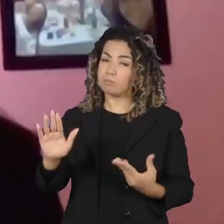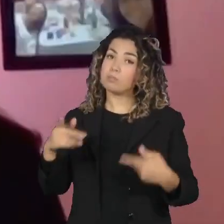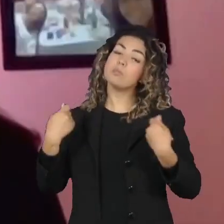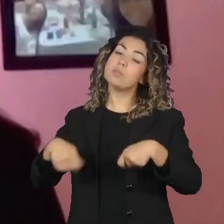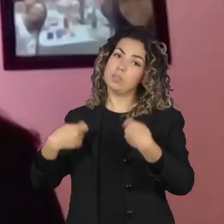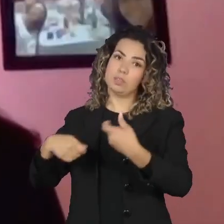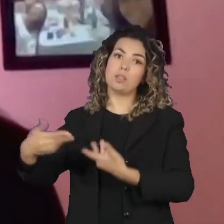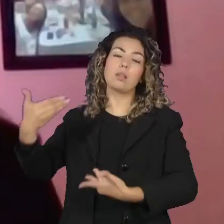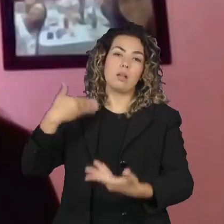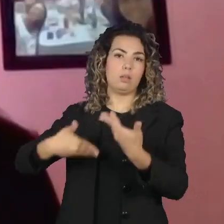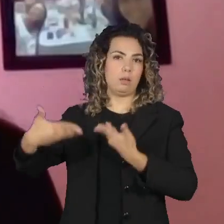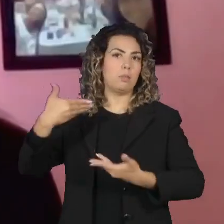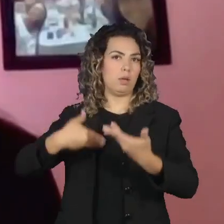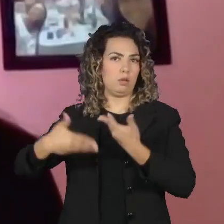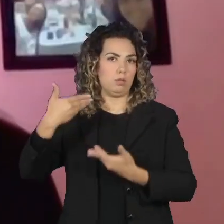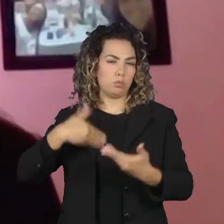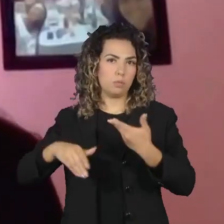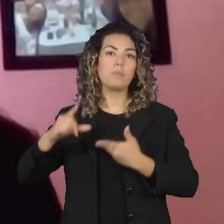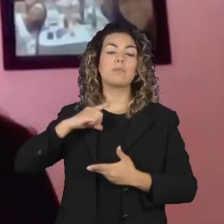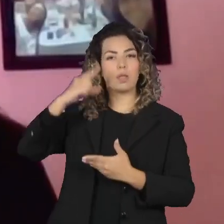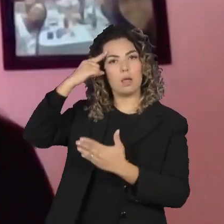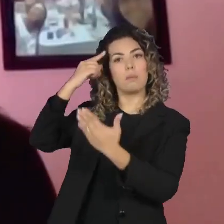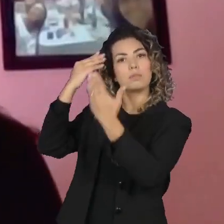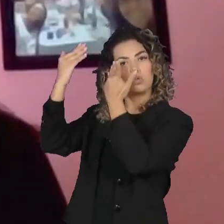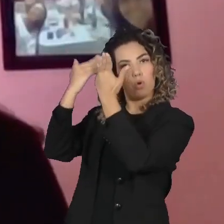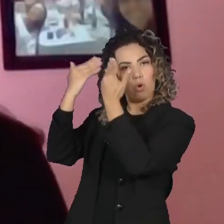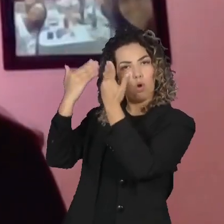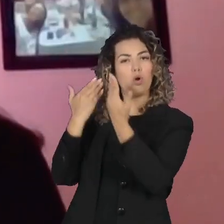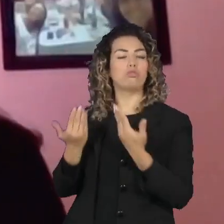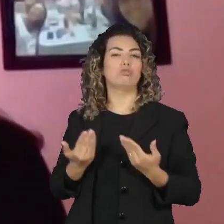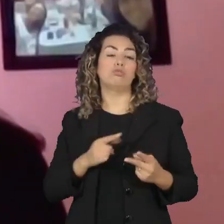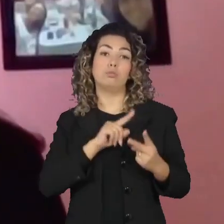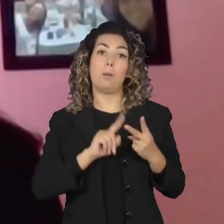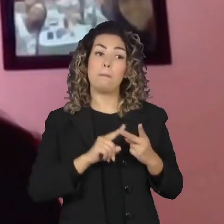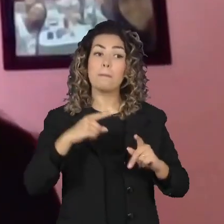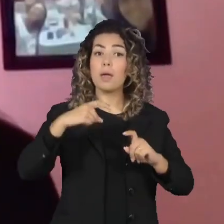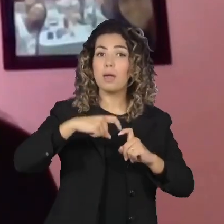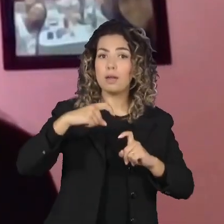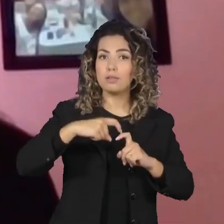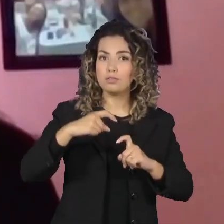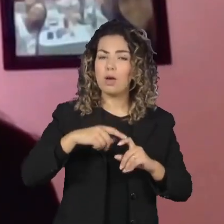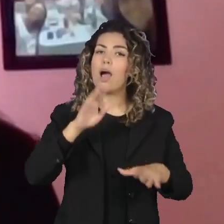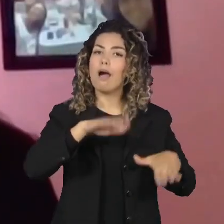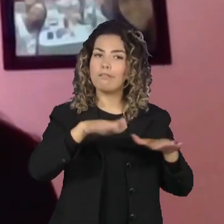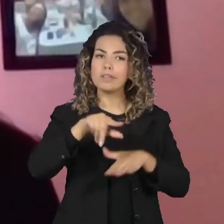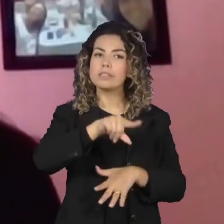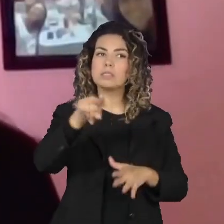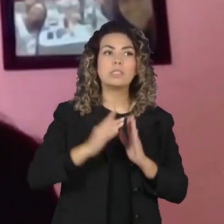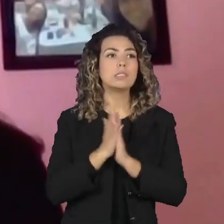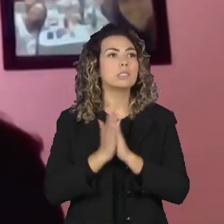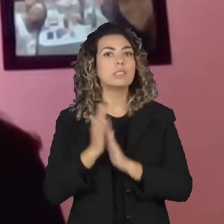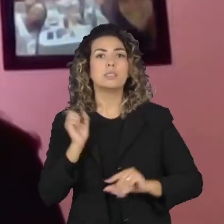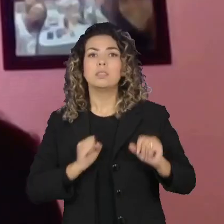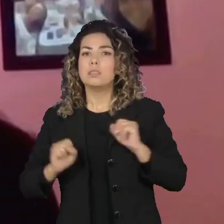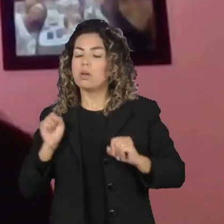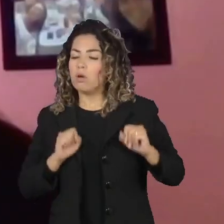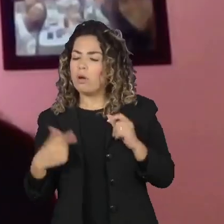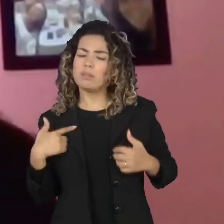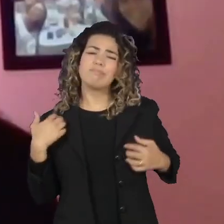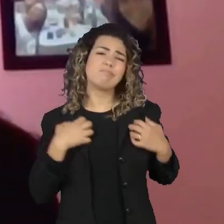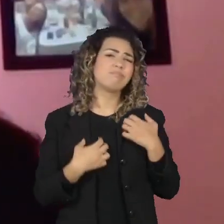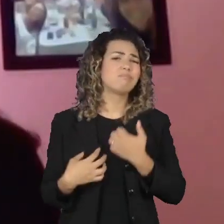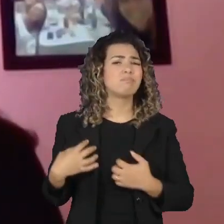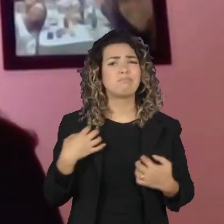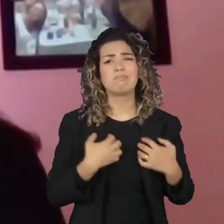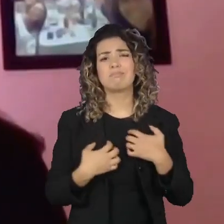tratamento em si, a gente tem um lado tanto psicológico como médico, porque muitas das pessoas estão deprimidas, ansiosas, angustiadas demais em relação a